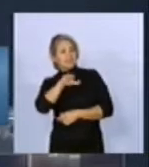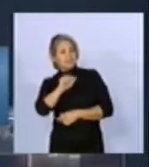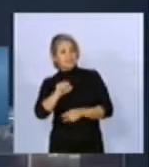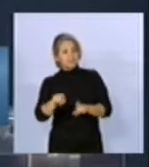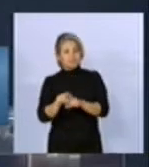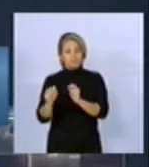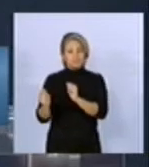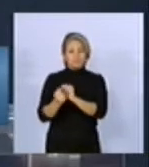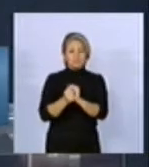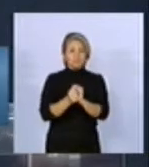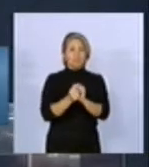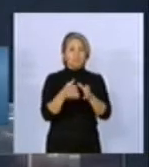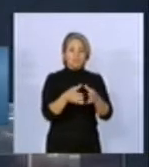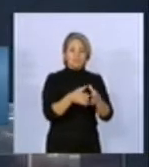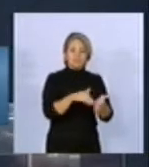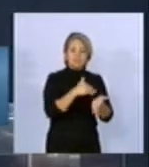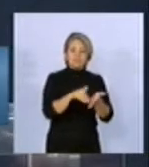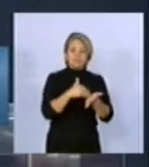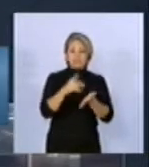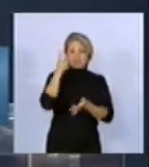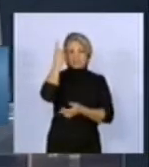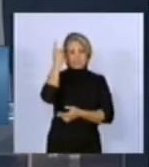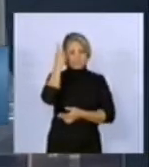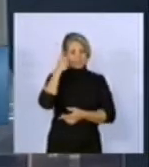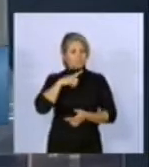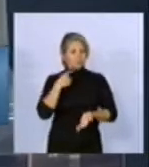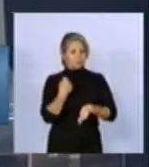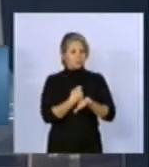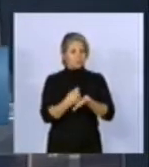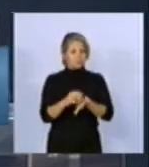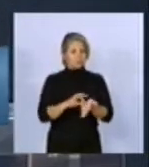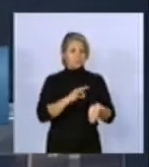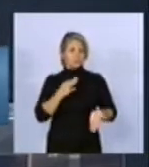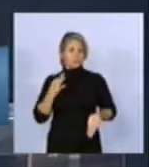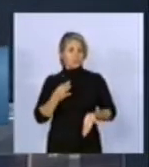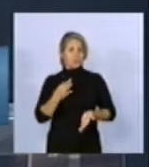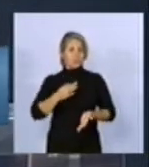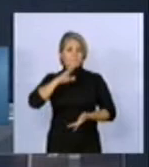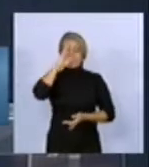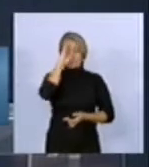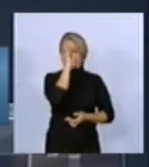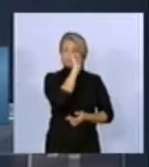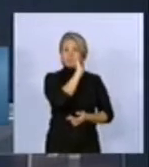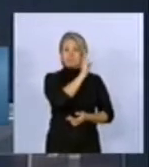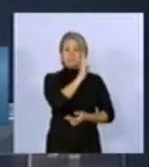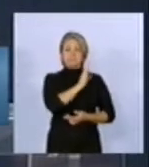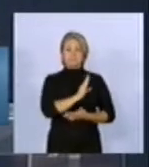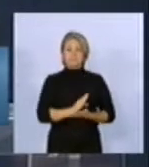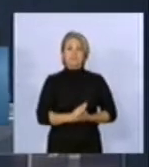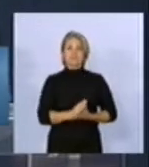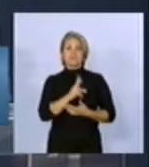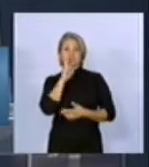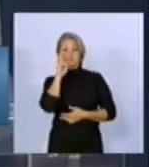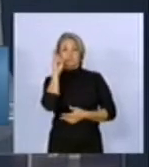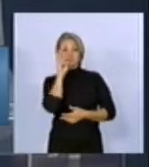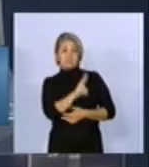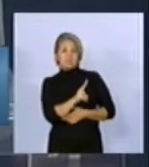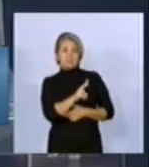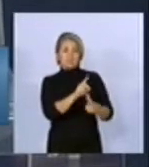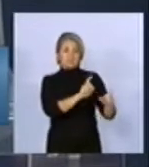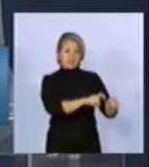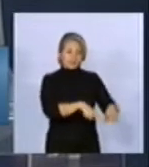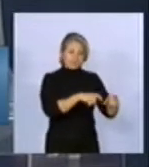secretarias Estado de São Paulo protocolo que tinha como considerações principalmente o olhar que